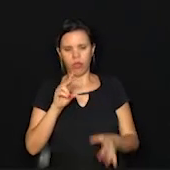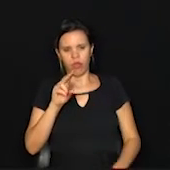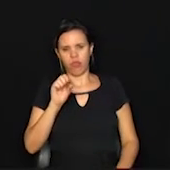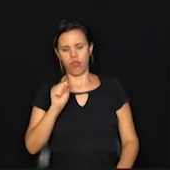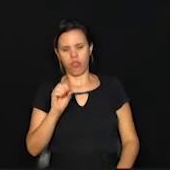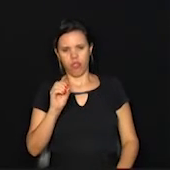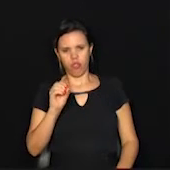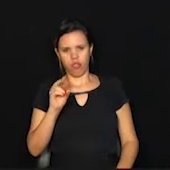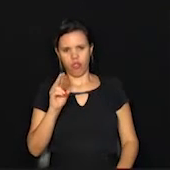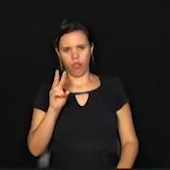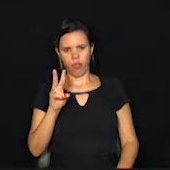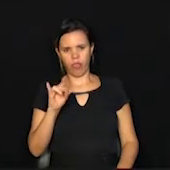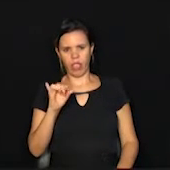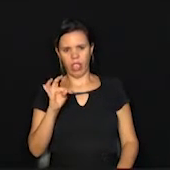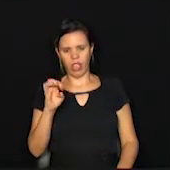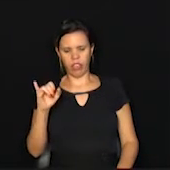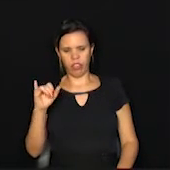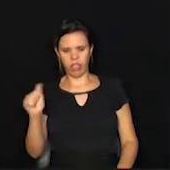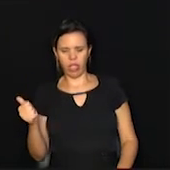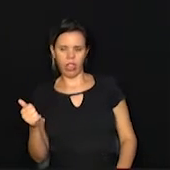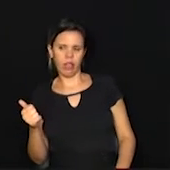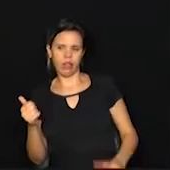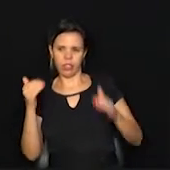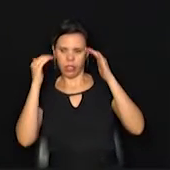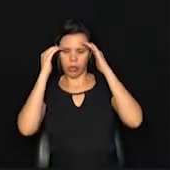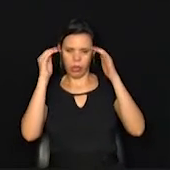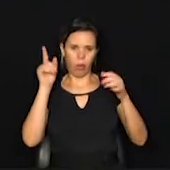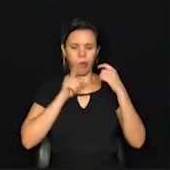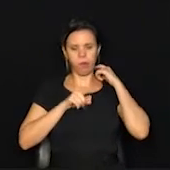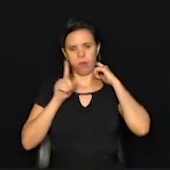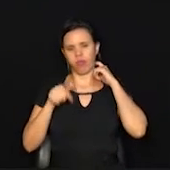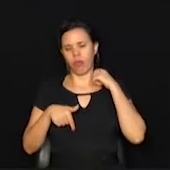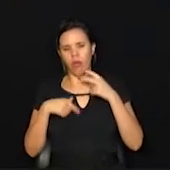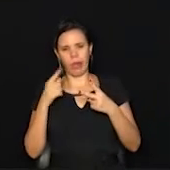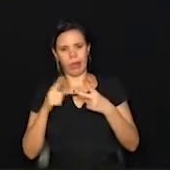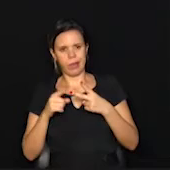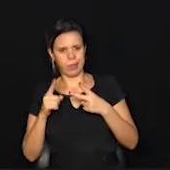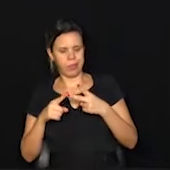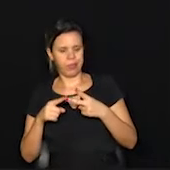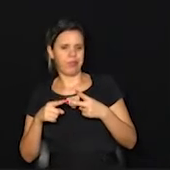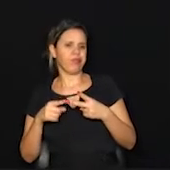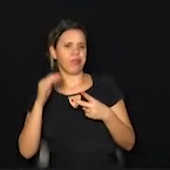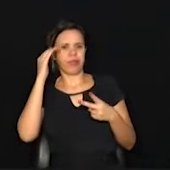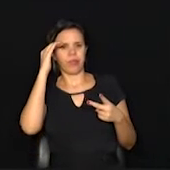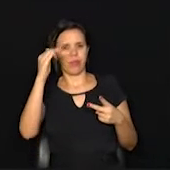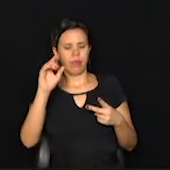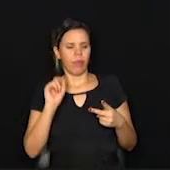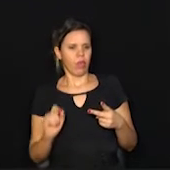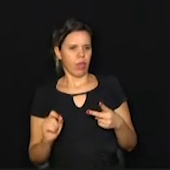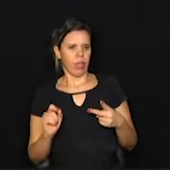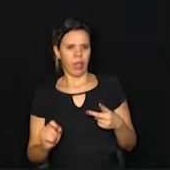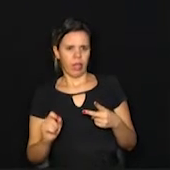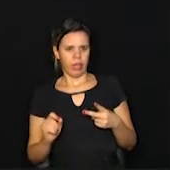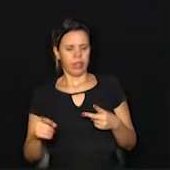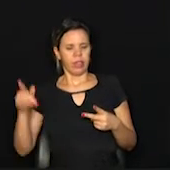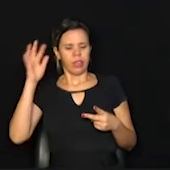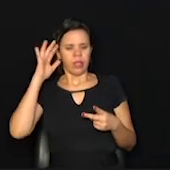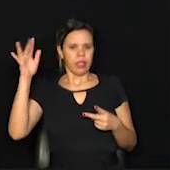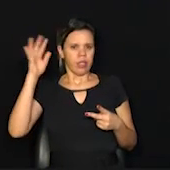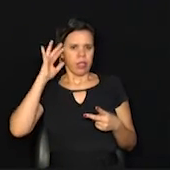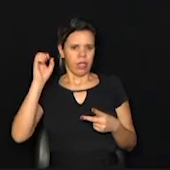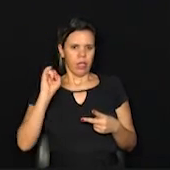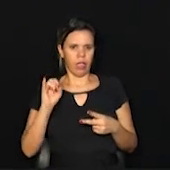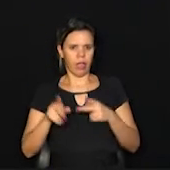é capacho de um vai ser capacho do outro então esse é um motivo segundo motivo é que eles imaginavam